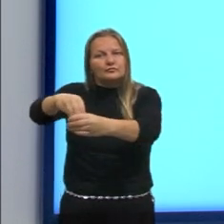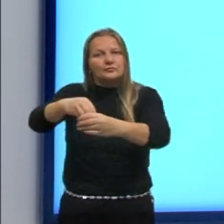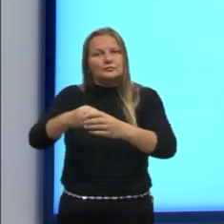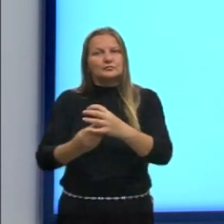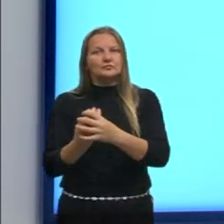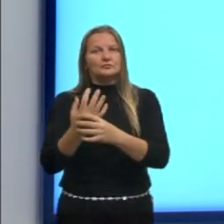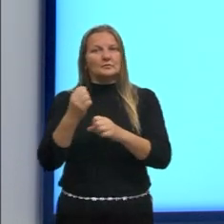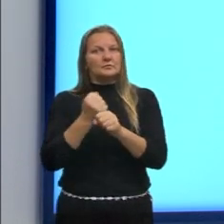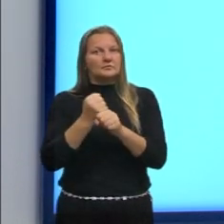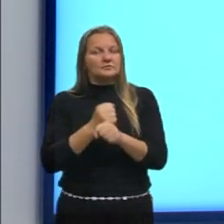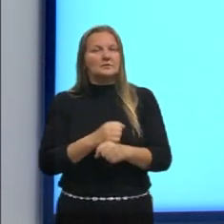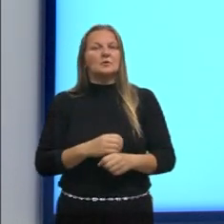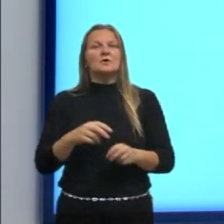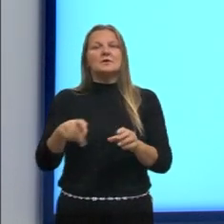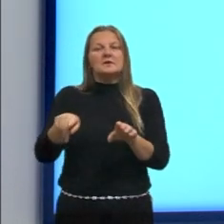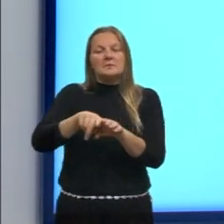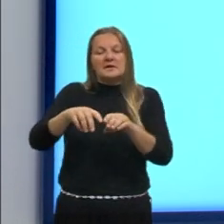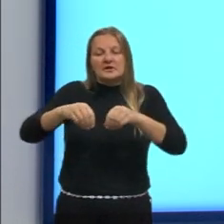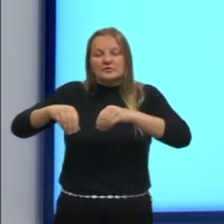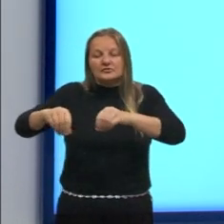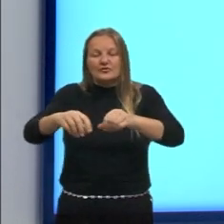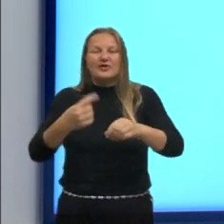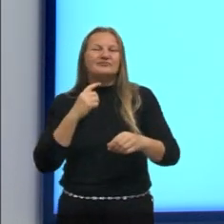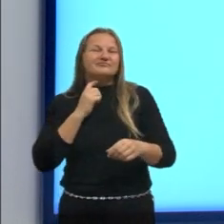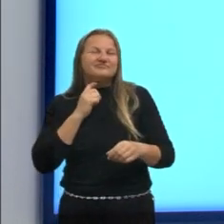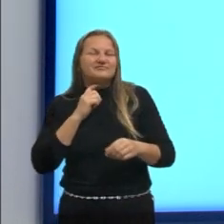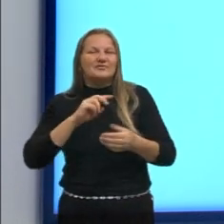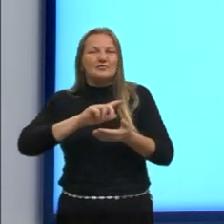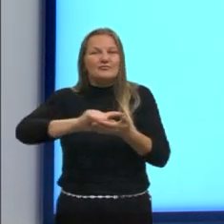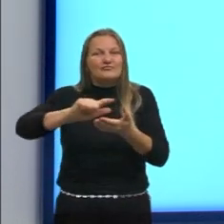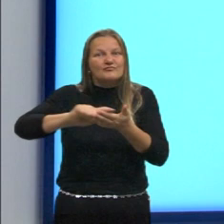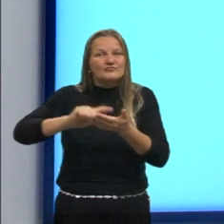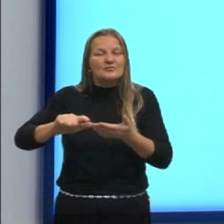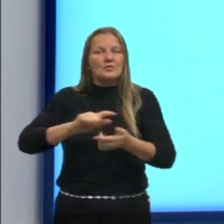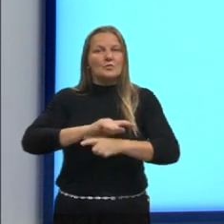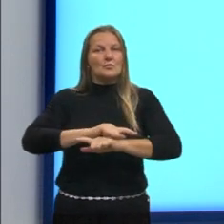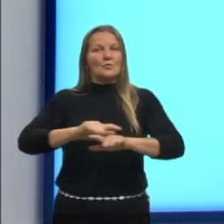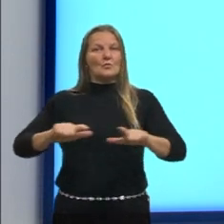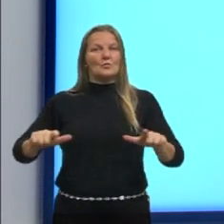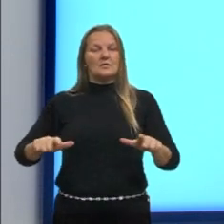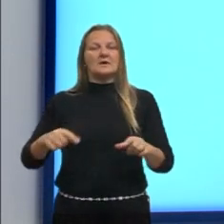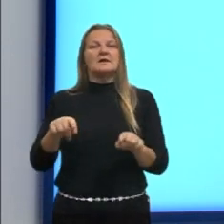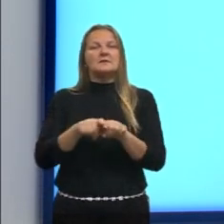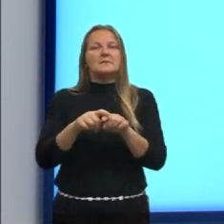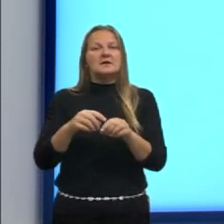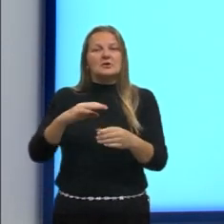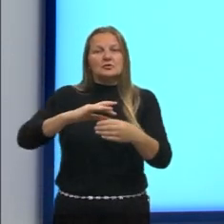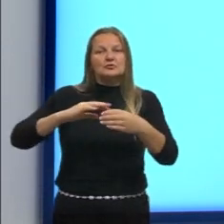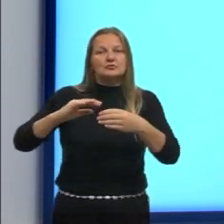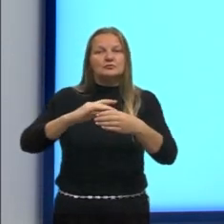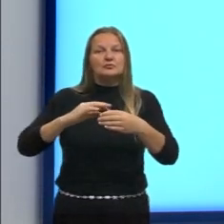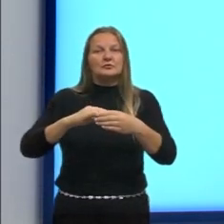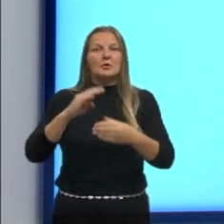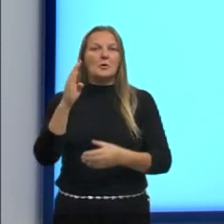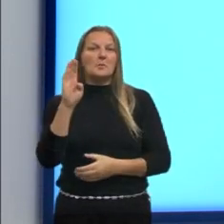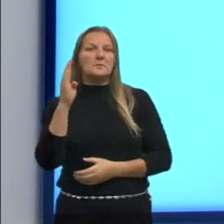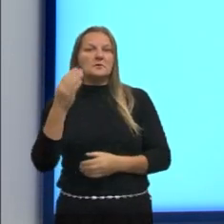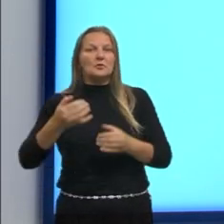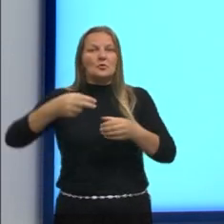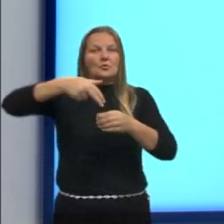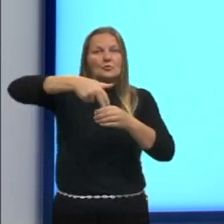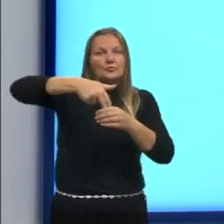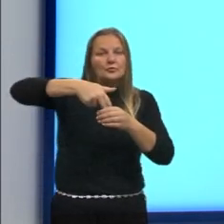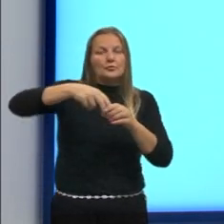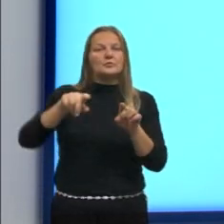na recuperação de solos poluídos na produção de biocombustível biocombustíveis que eu venho falando aí